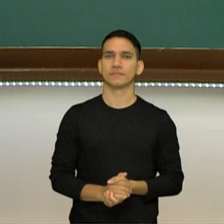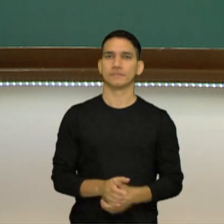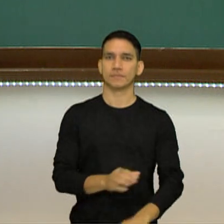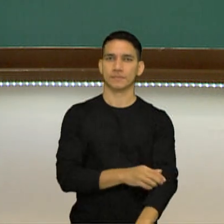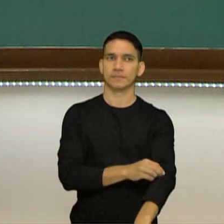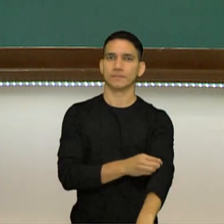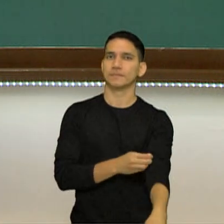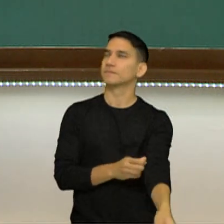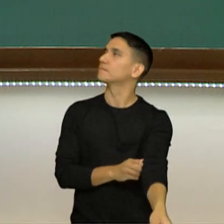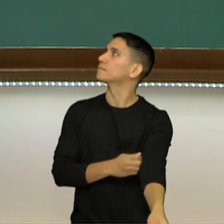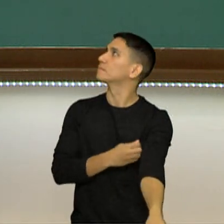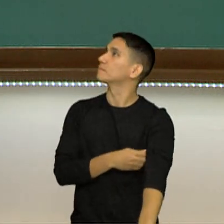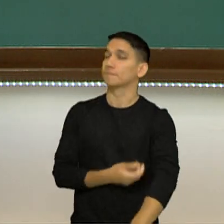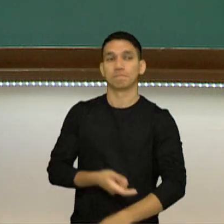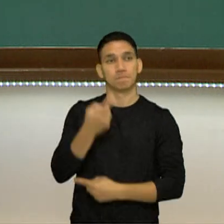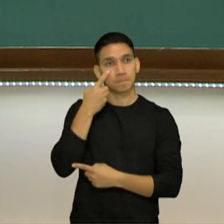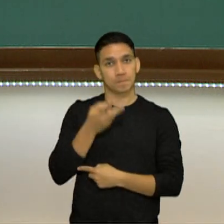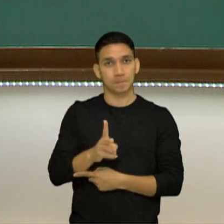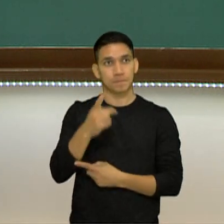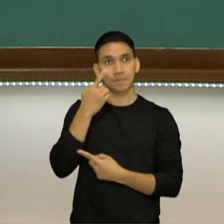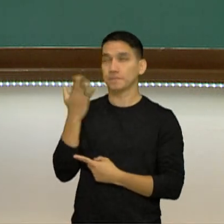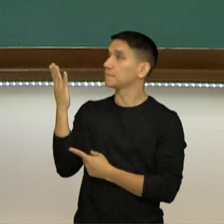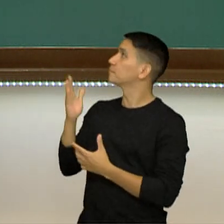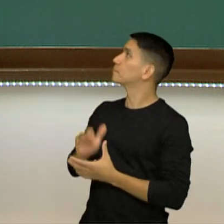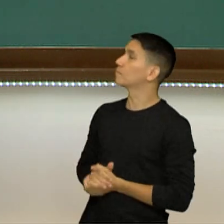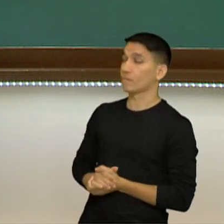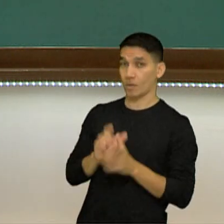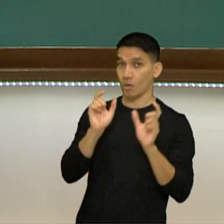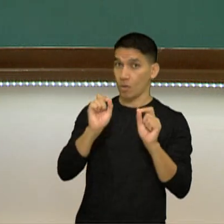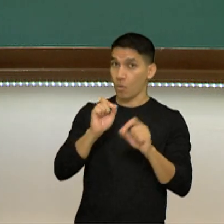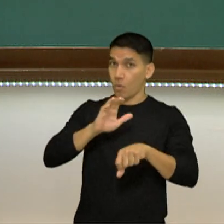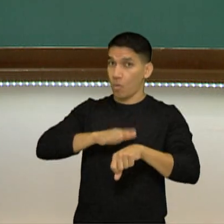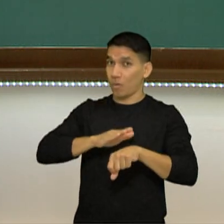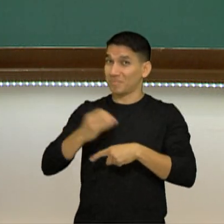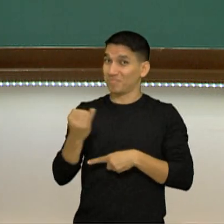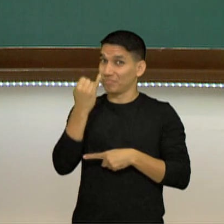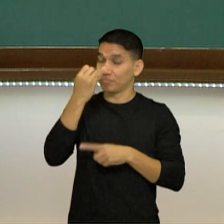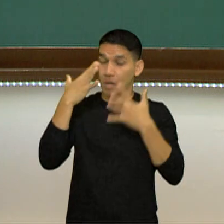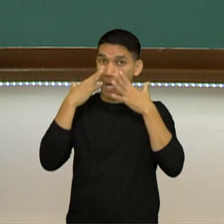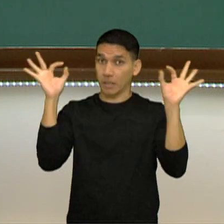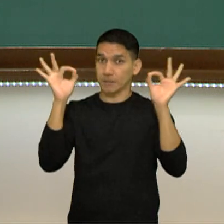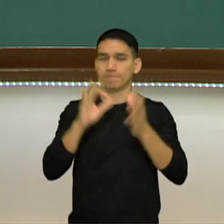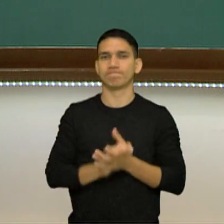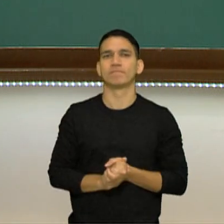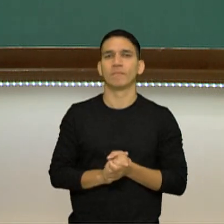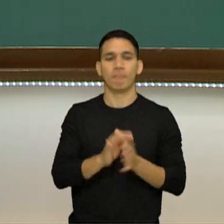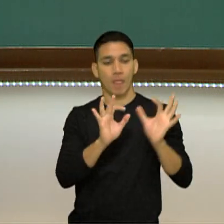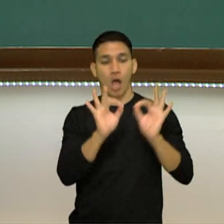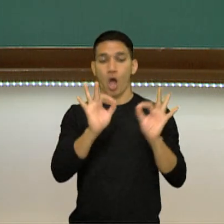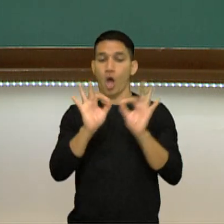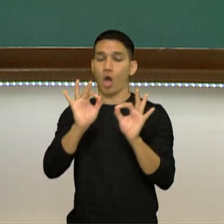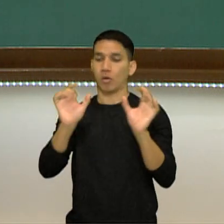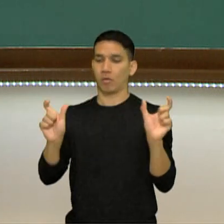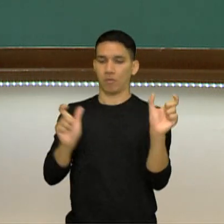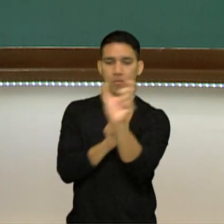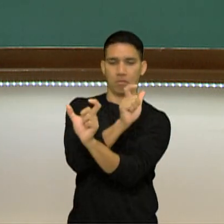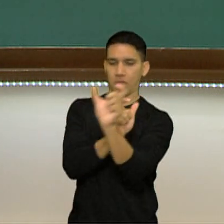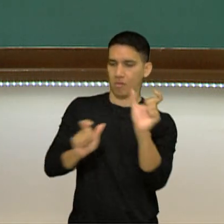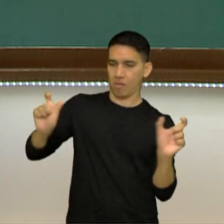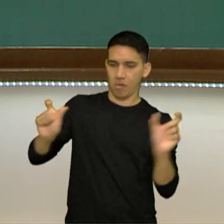Você acertou? Deu tudo certo aí? Fez a anotação corretamente? Muito bem. Então não esqueça.